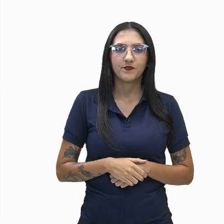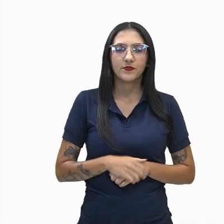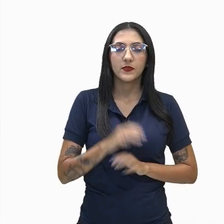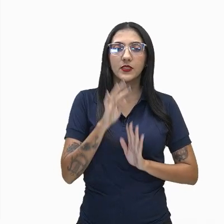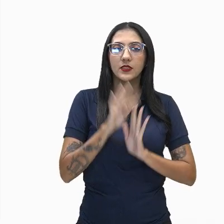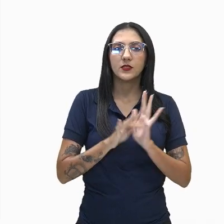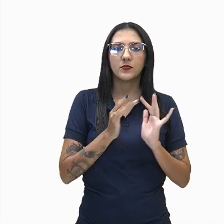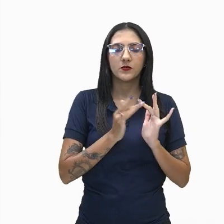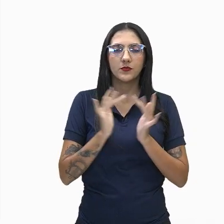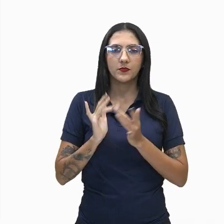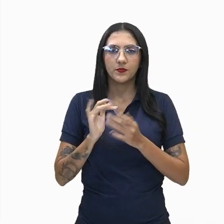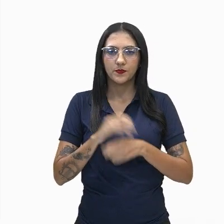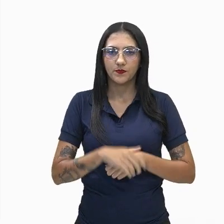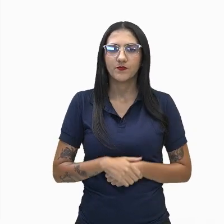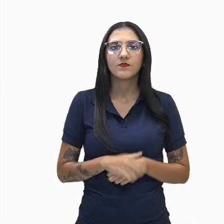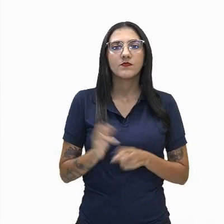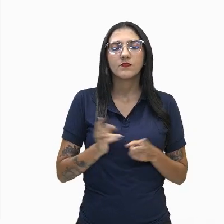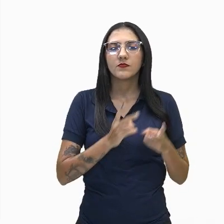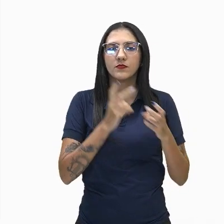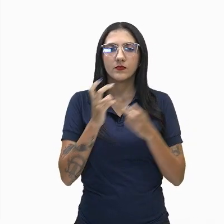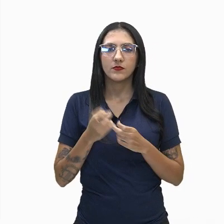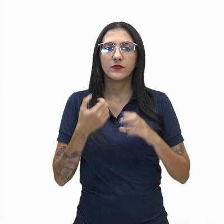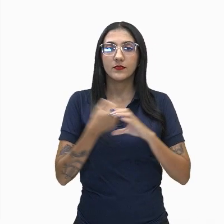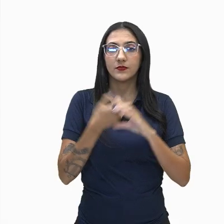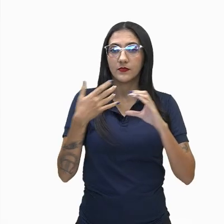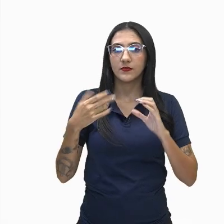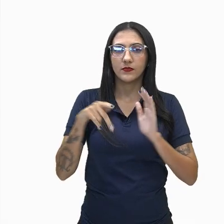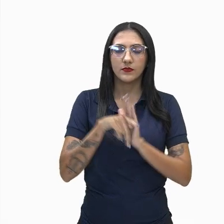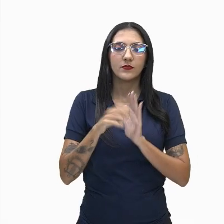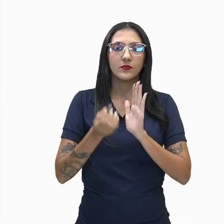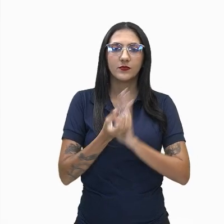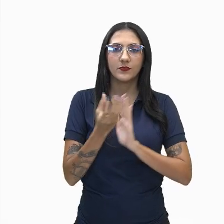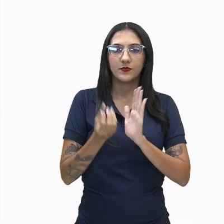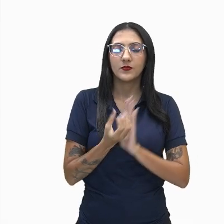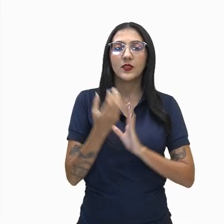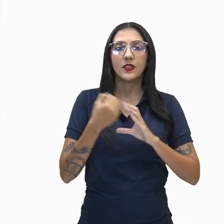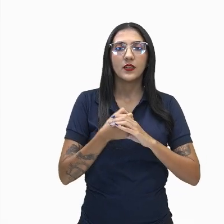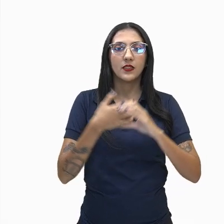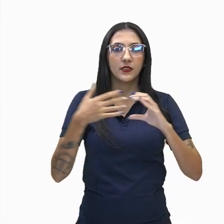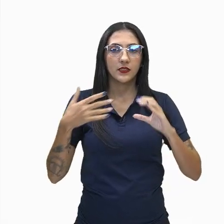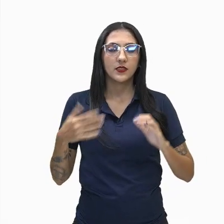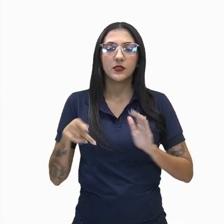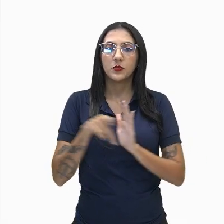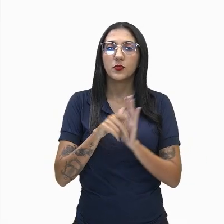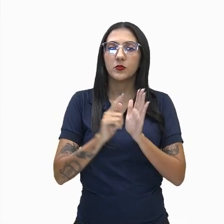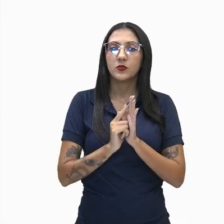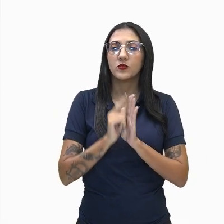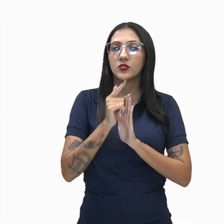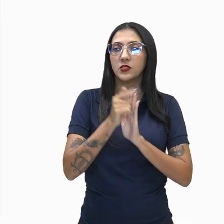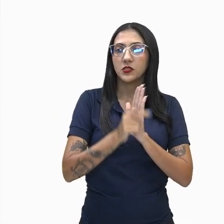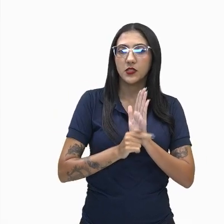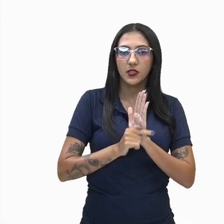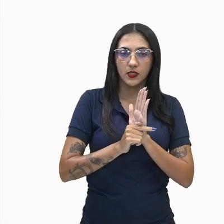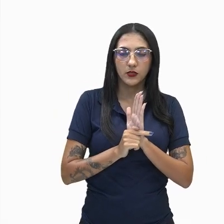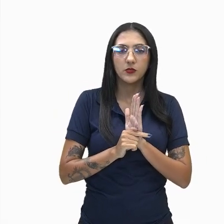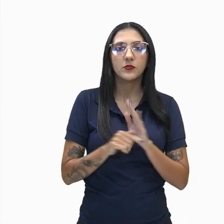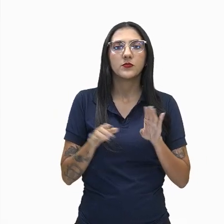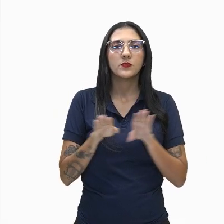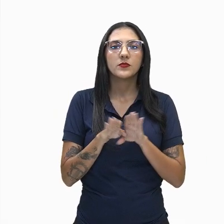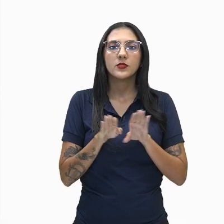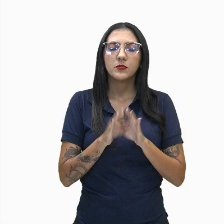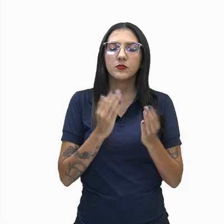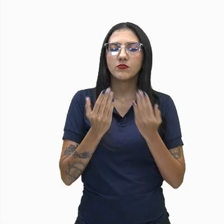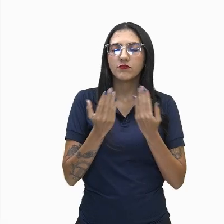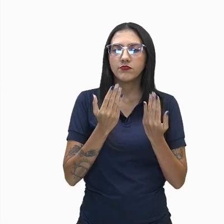textualização, tendo em vista suas condições de produção, as características do gênero em questão,